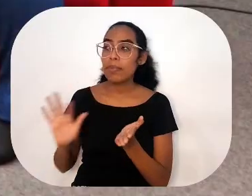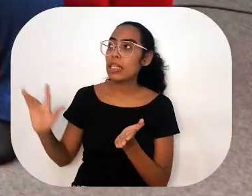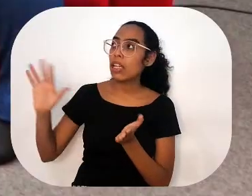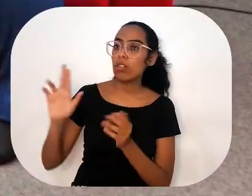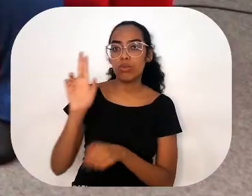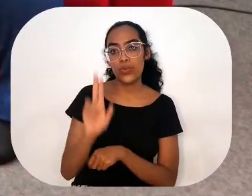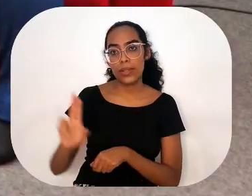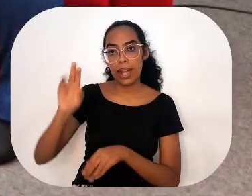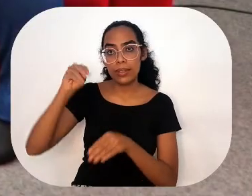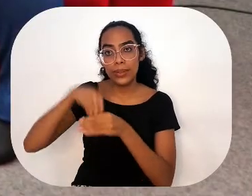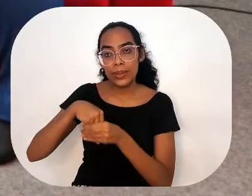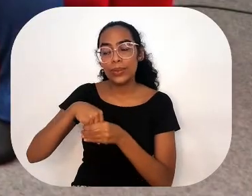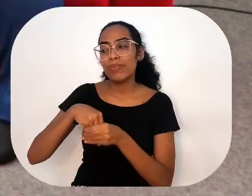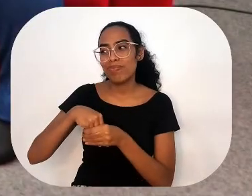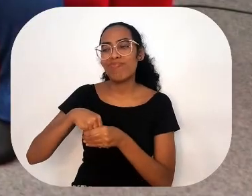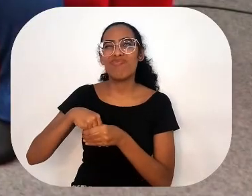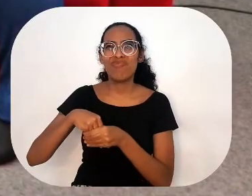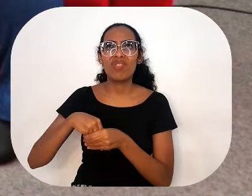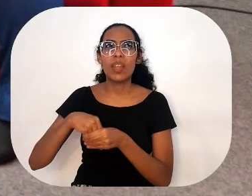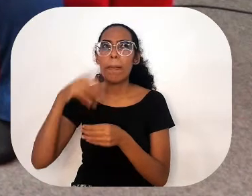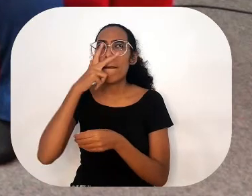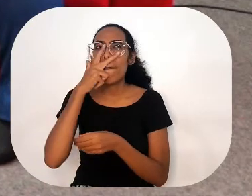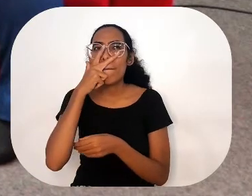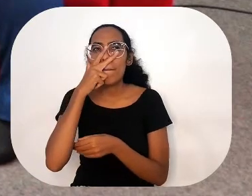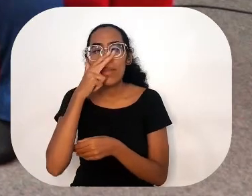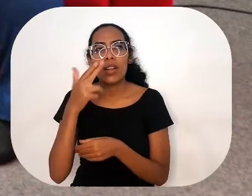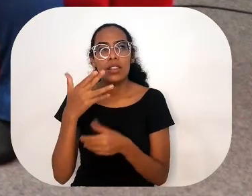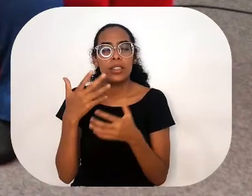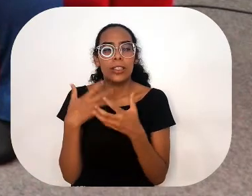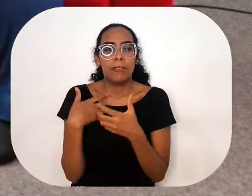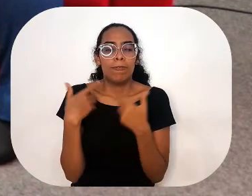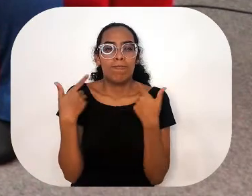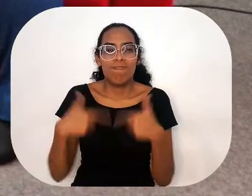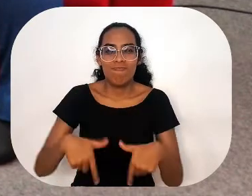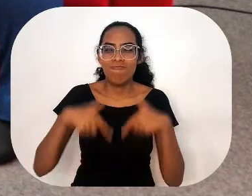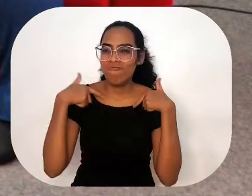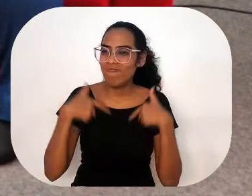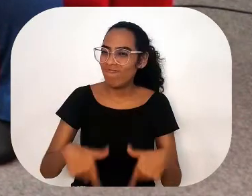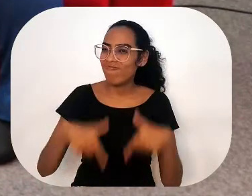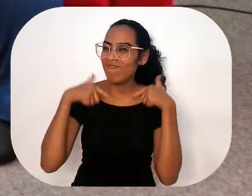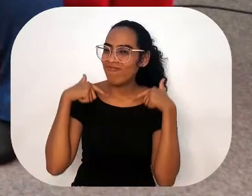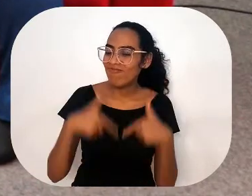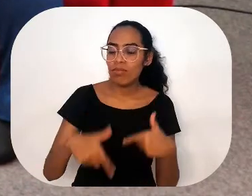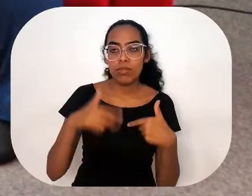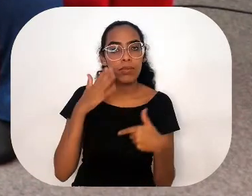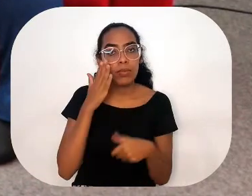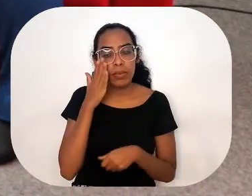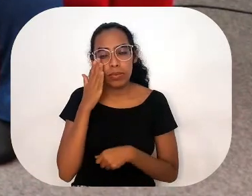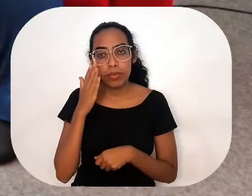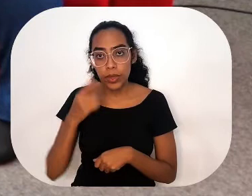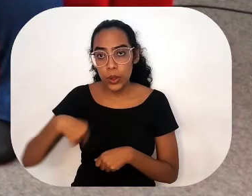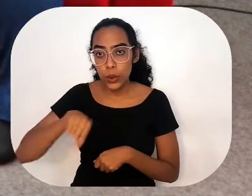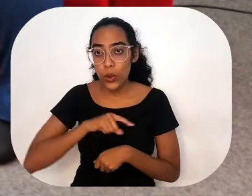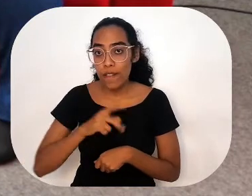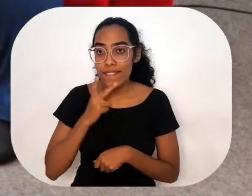quando a gente pensa na universidade a gente pensa muitas vezes nessa aridez que está relacionada a ciência e